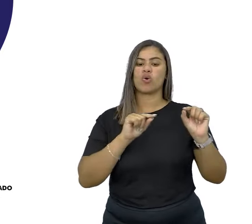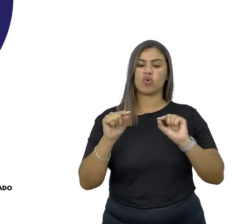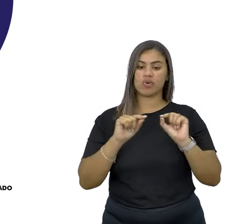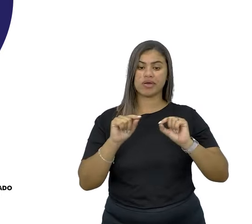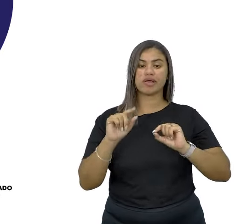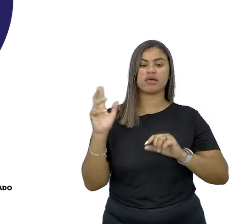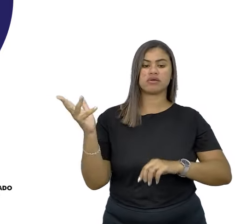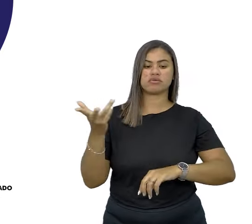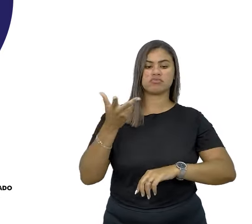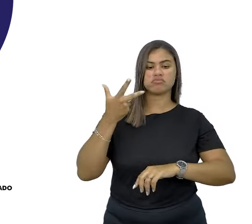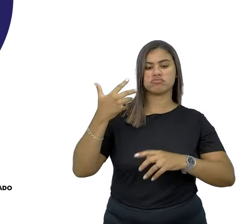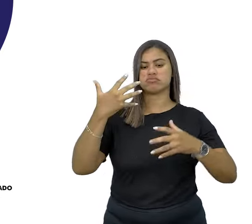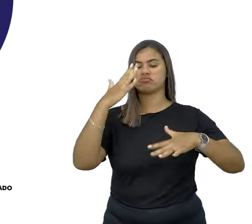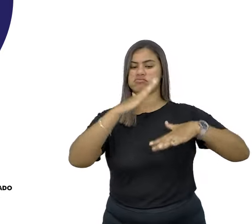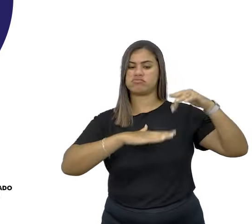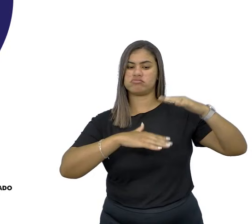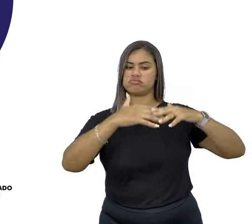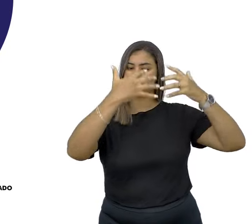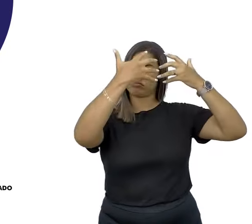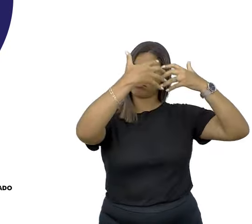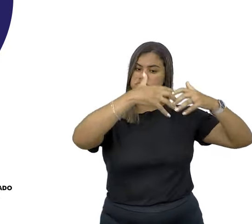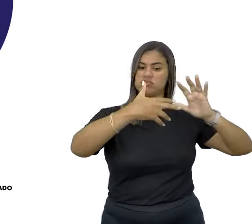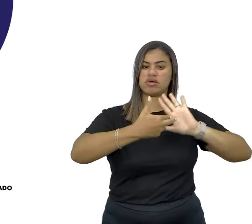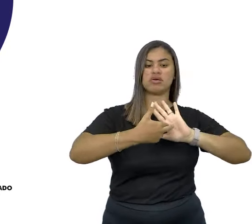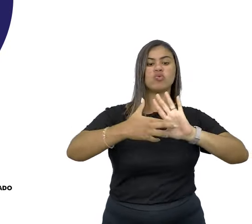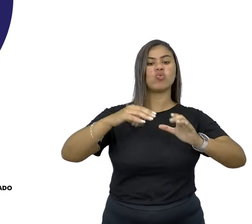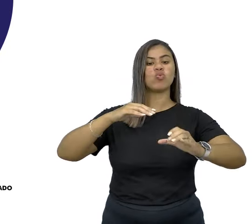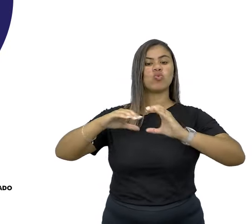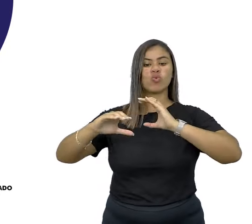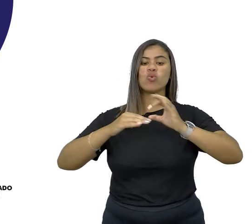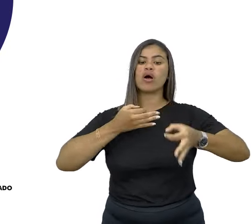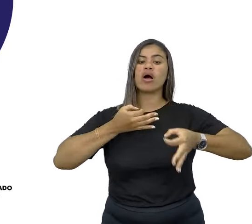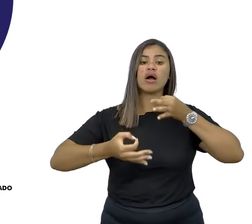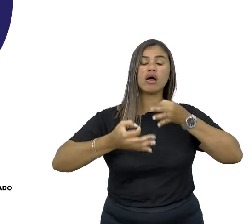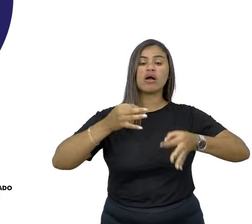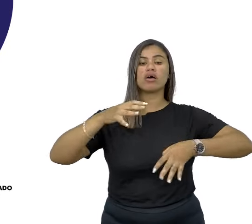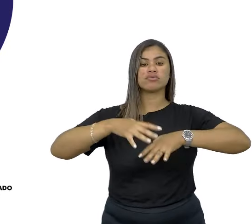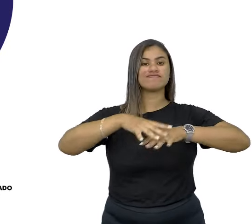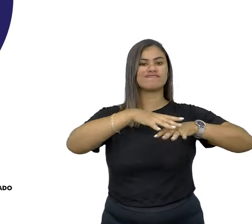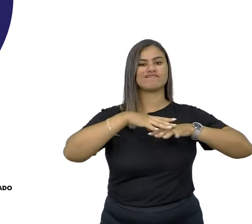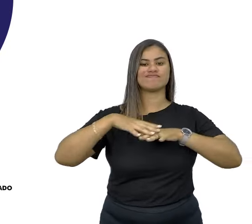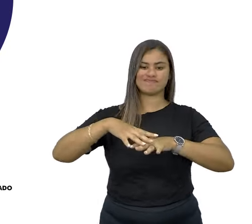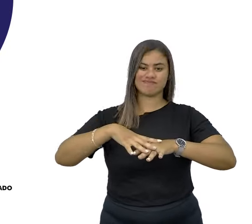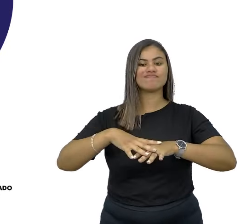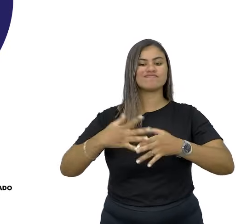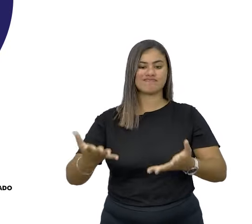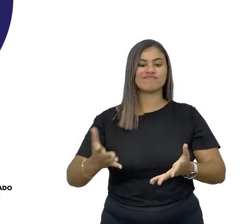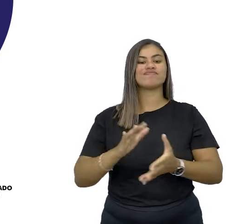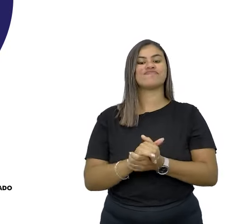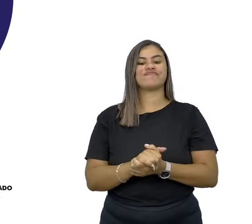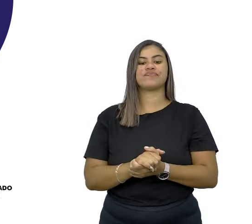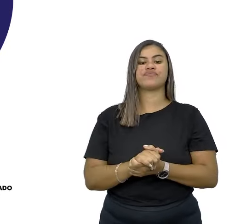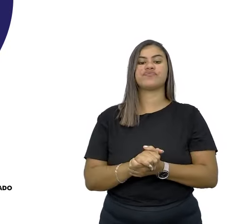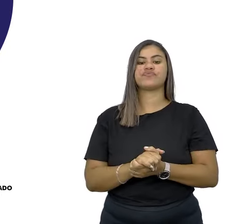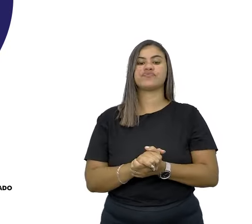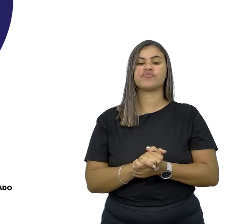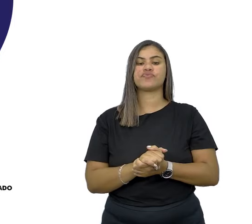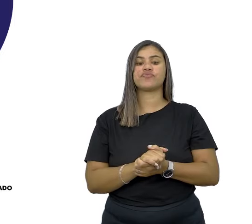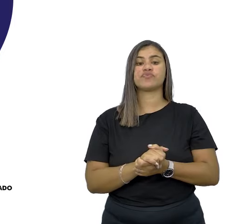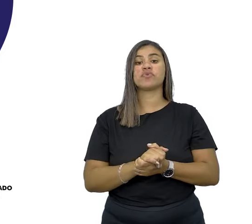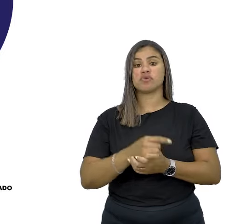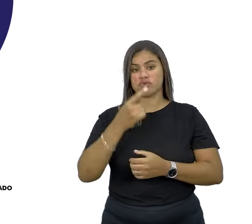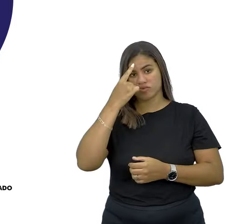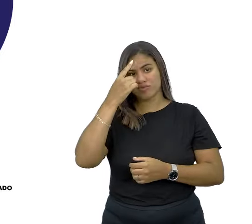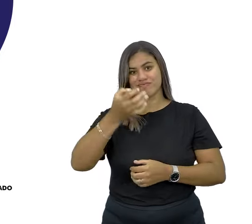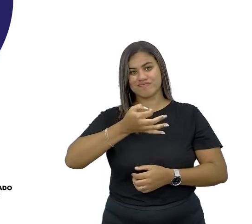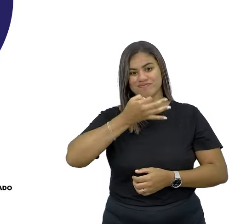de raciocinar, representar, comunicar e argumentar matematicamente. Eu falei da